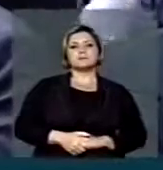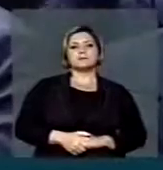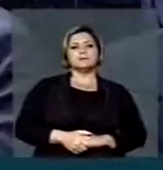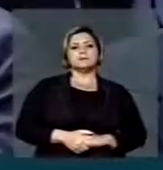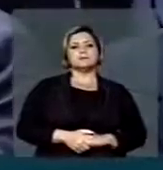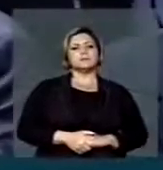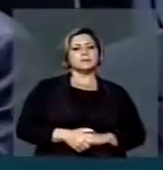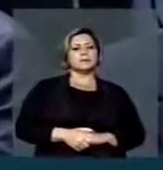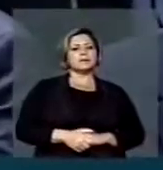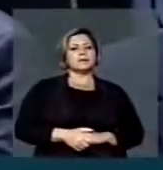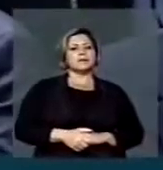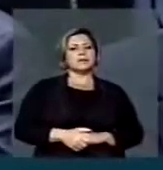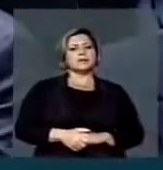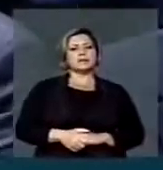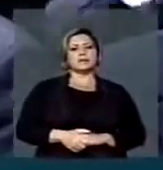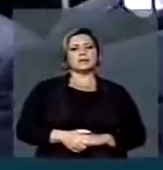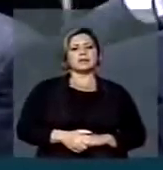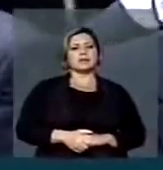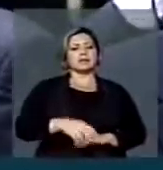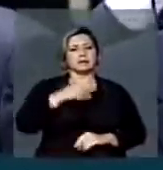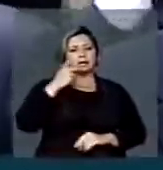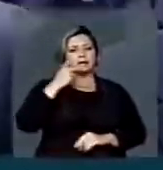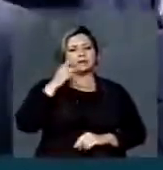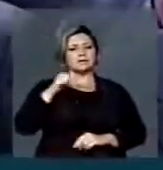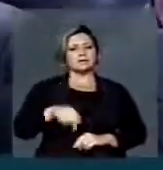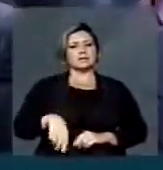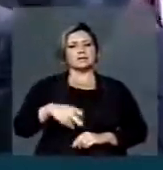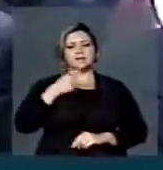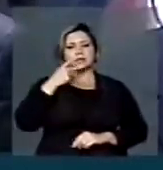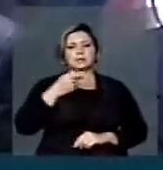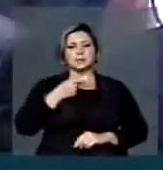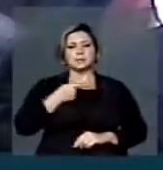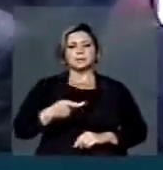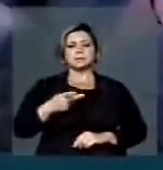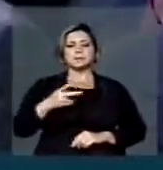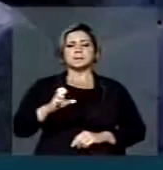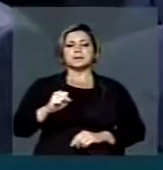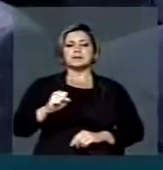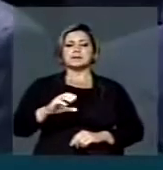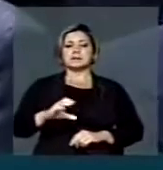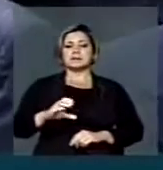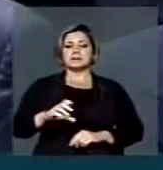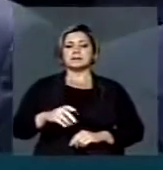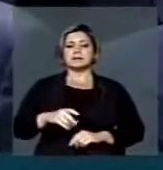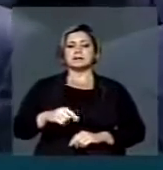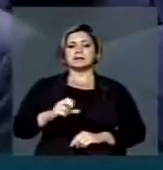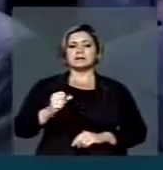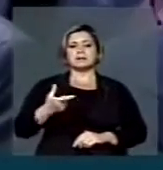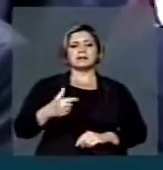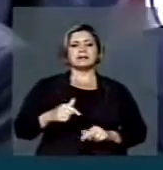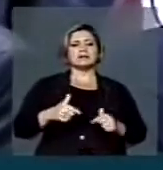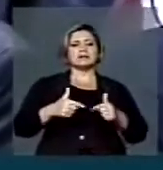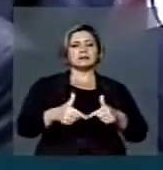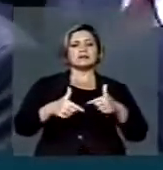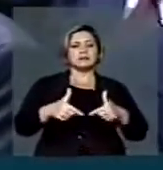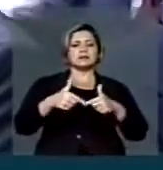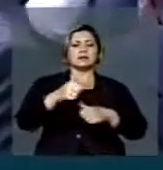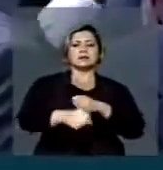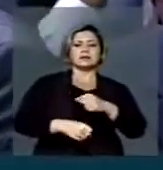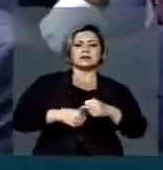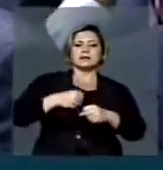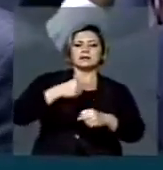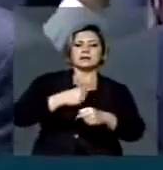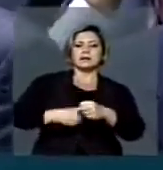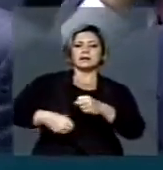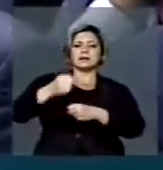Presidente, eu quero aqui afirmar aqui a posição de toda a bancada do PSC. Lógico que nós estamos na luta desde o ano passado